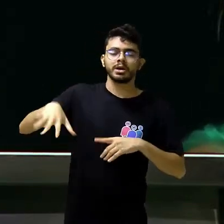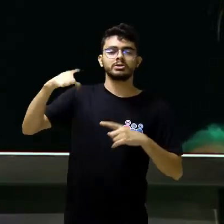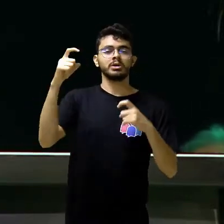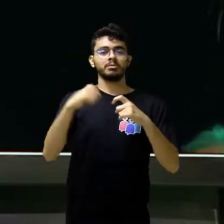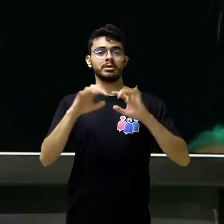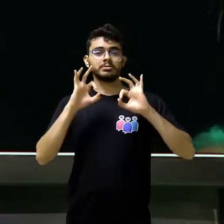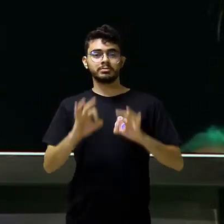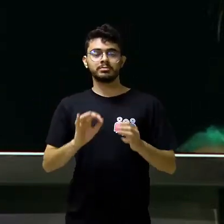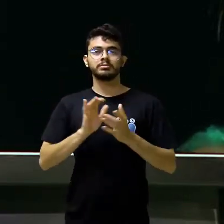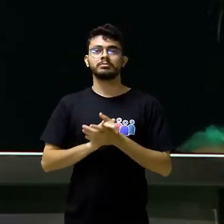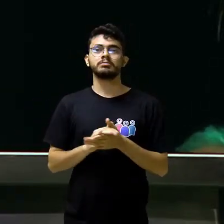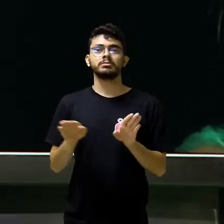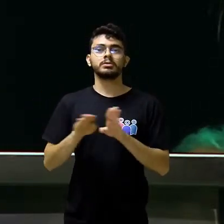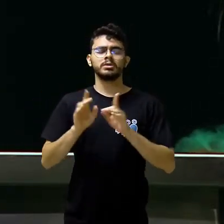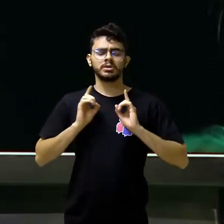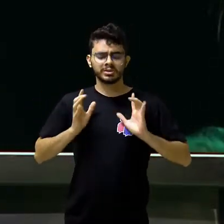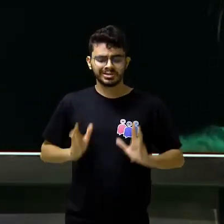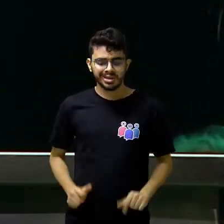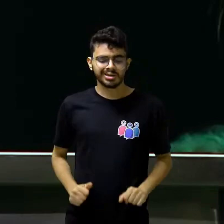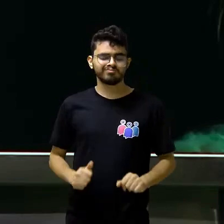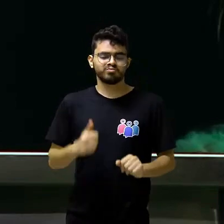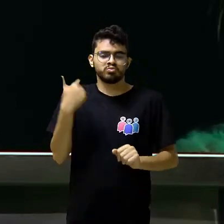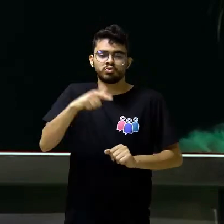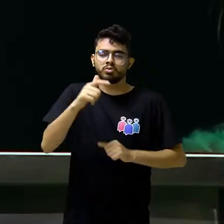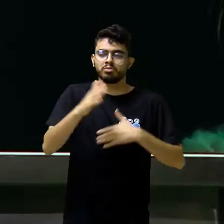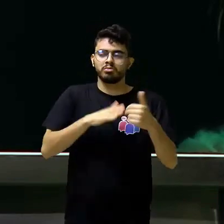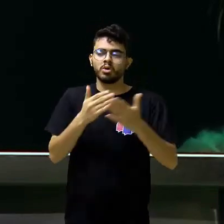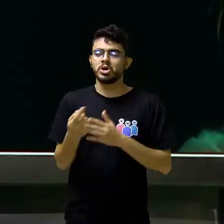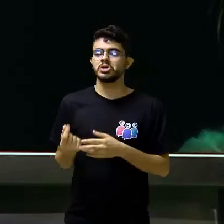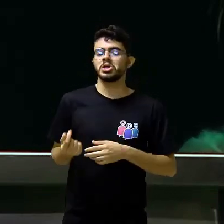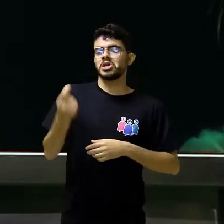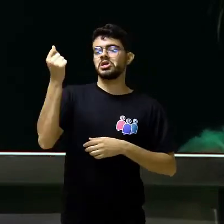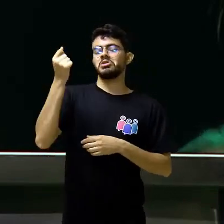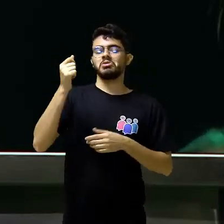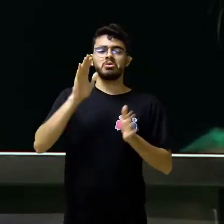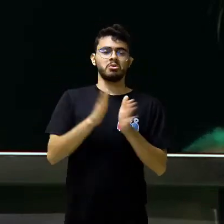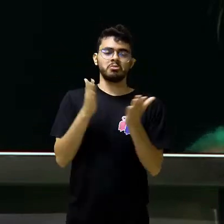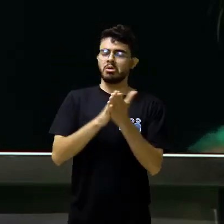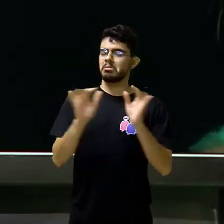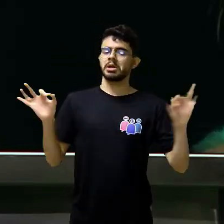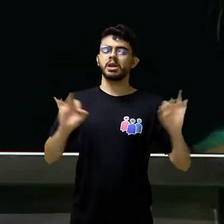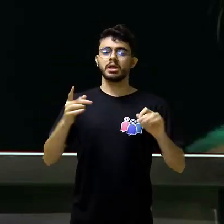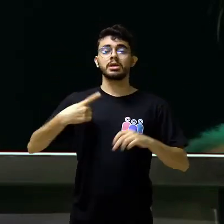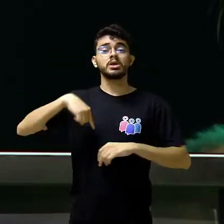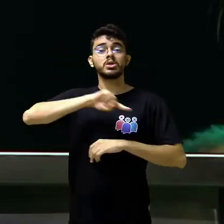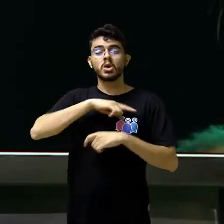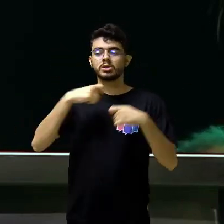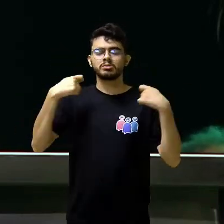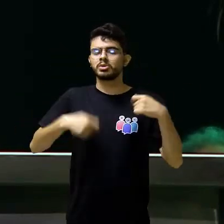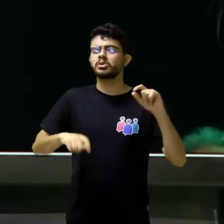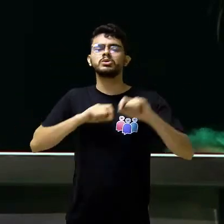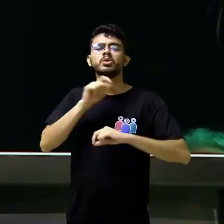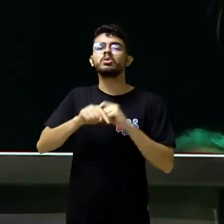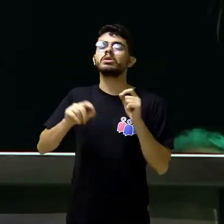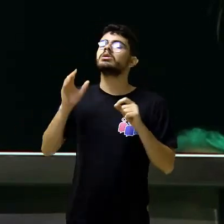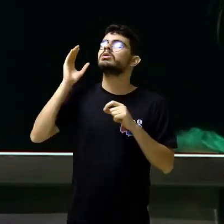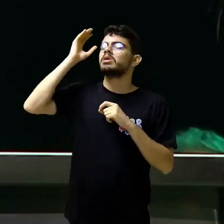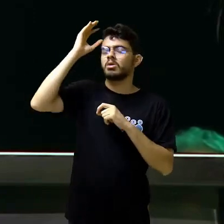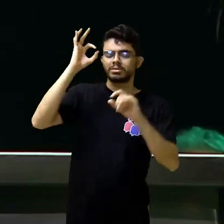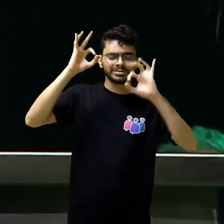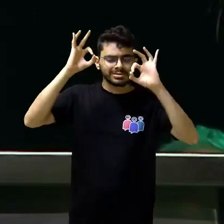A dignidade não tem classe social e a ela devemos dedicar com a consciência